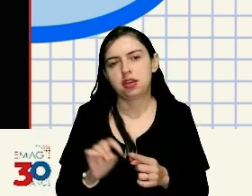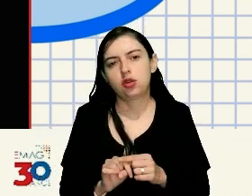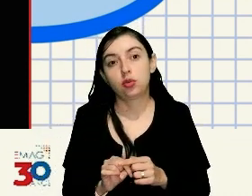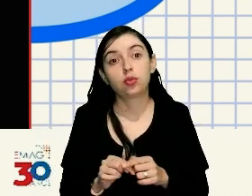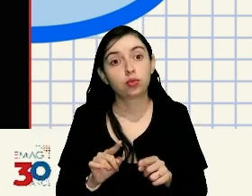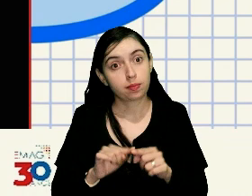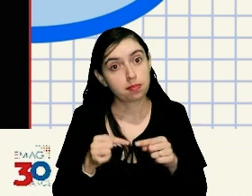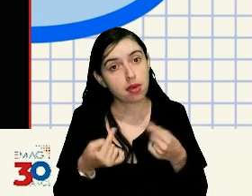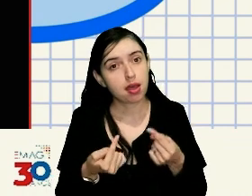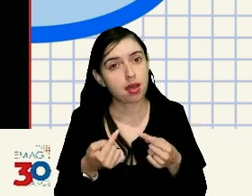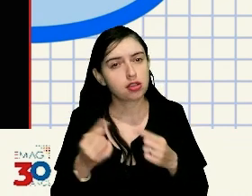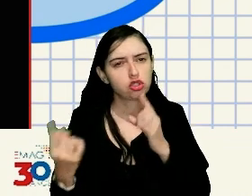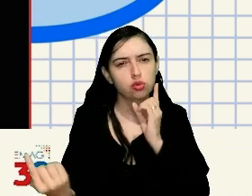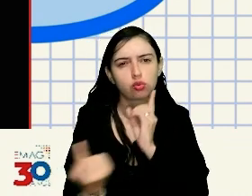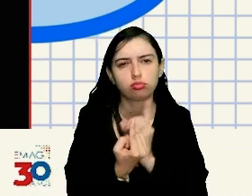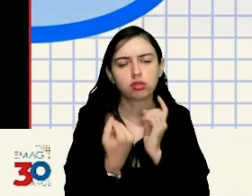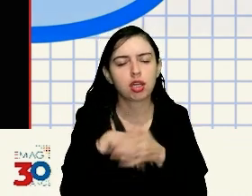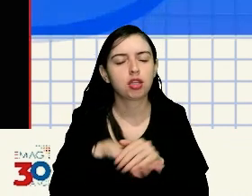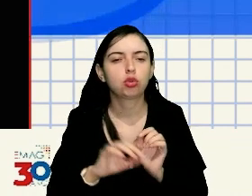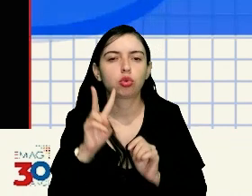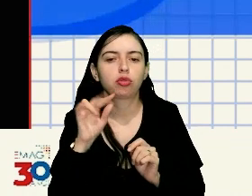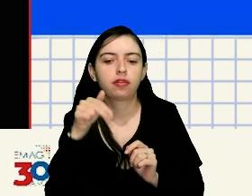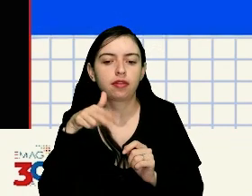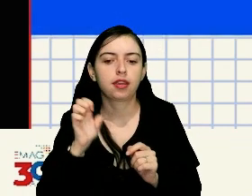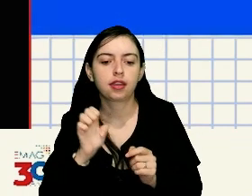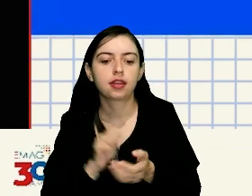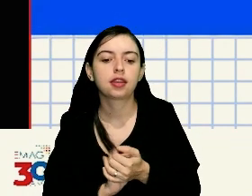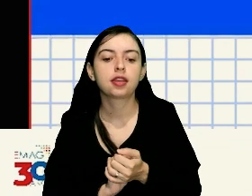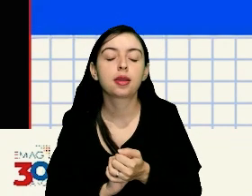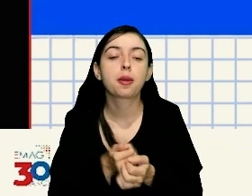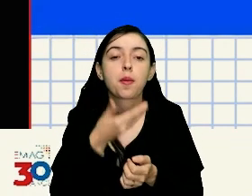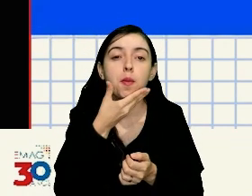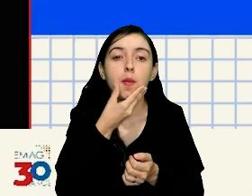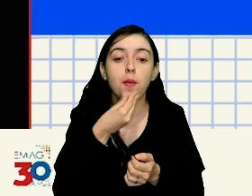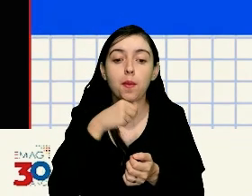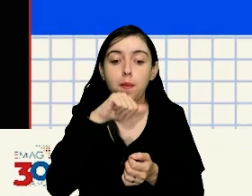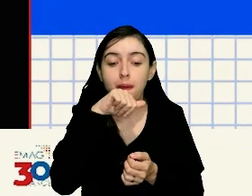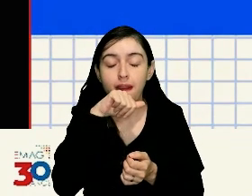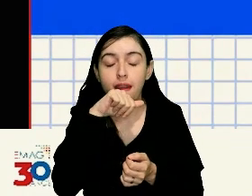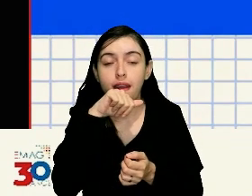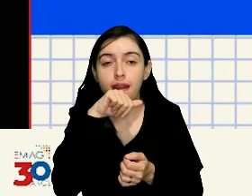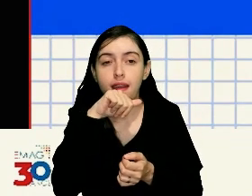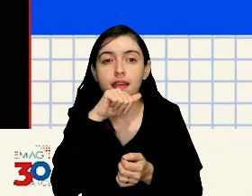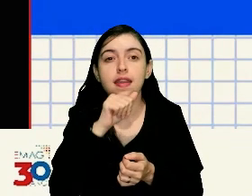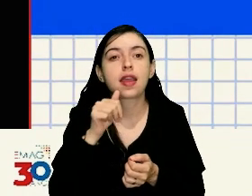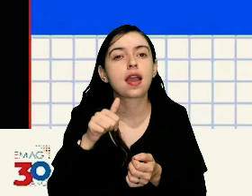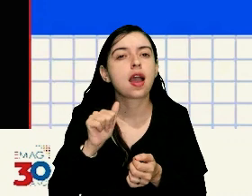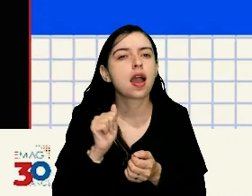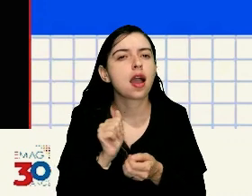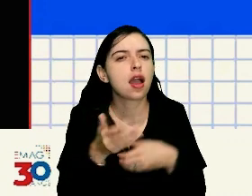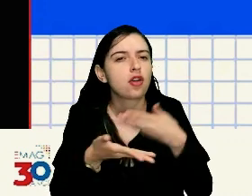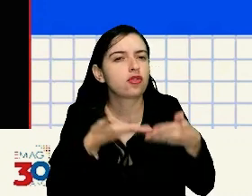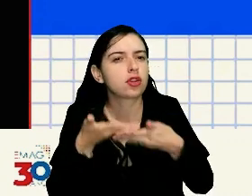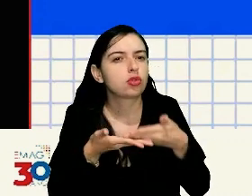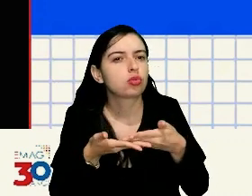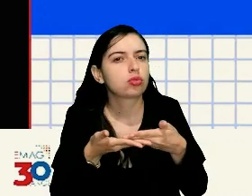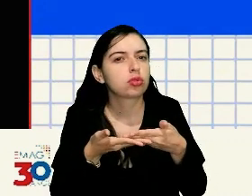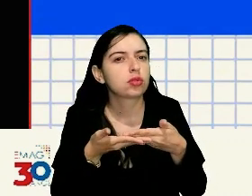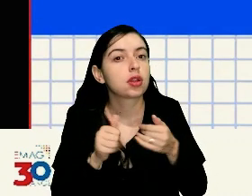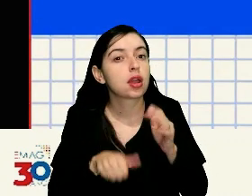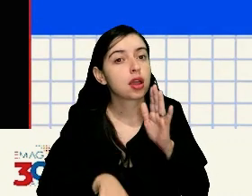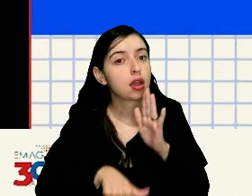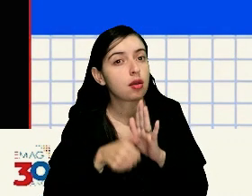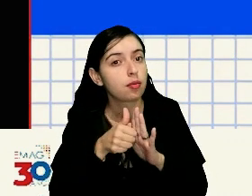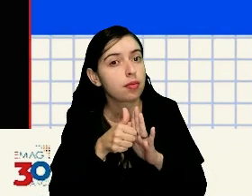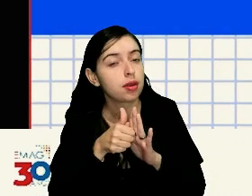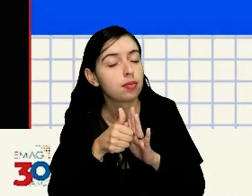o Vini não, eu falo que eu sou pai afetivo do Vini porque o Vini não é meu filho biológico. O Vini é fruto da primeira relação da